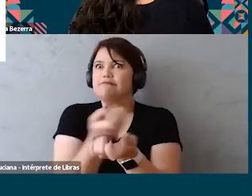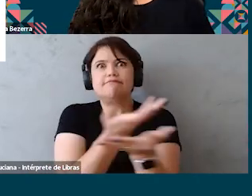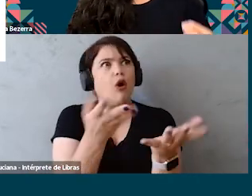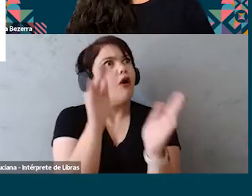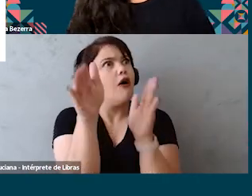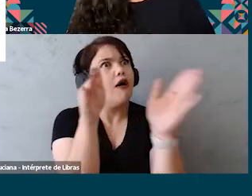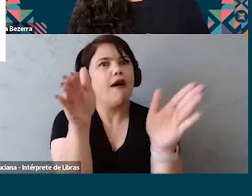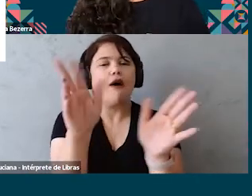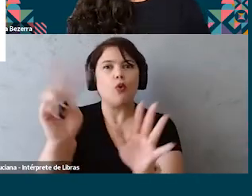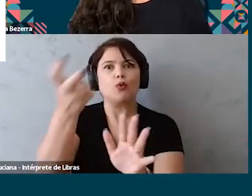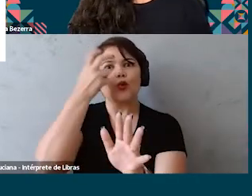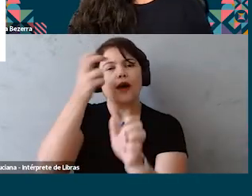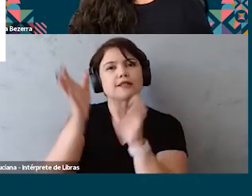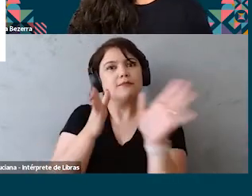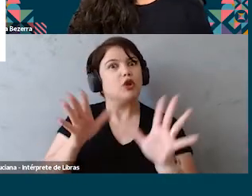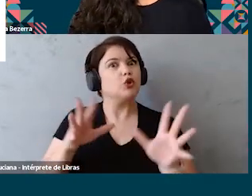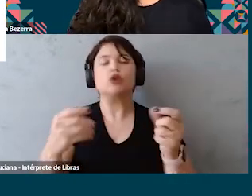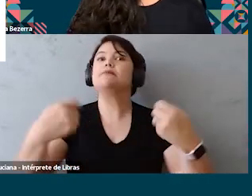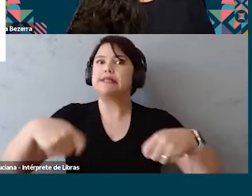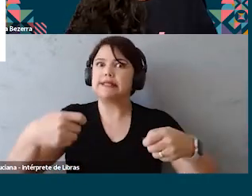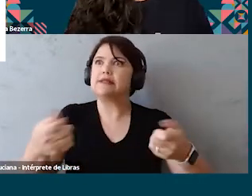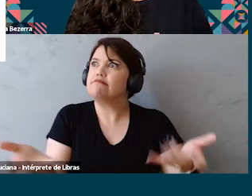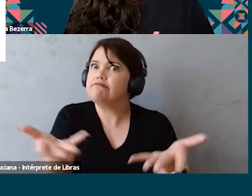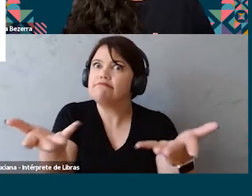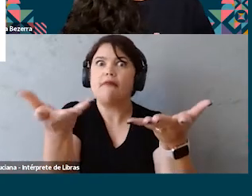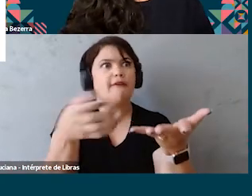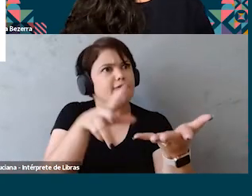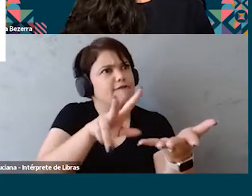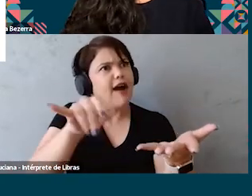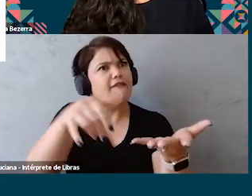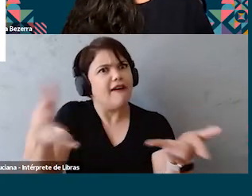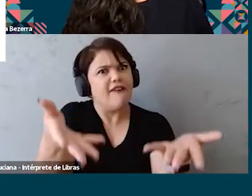novas pessoas para lutarem pela cultura de acessibilidade, sabe?